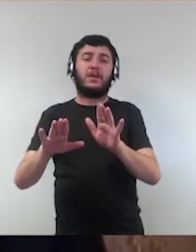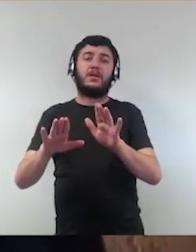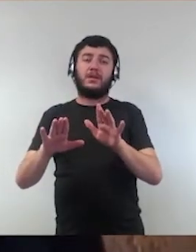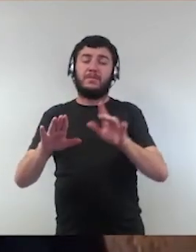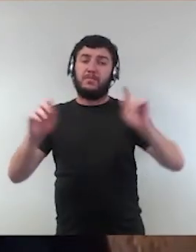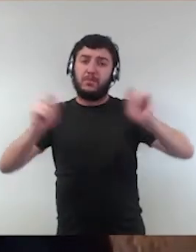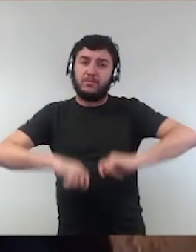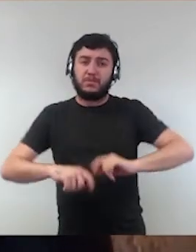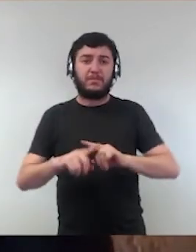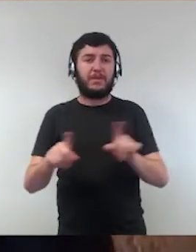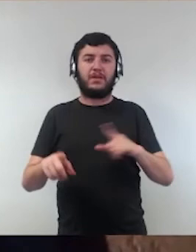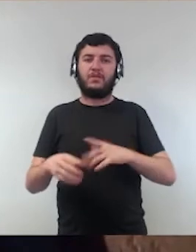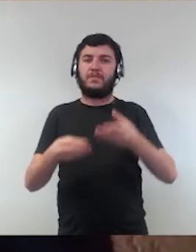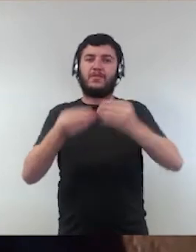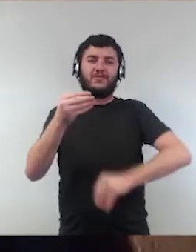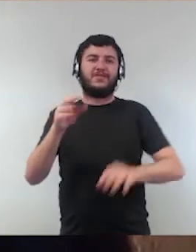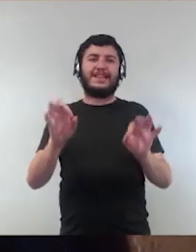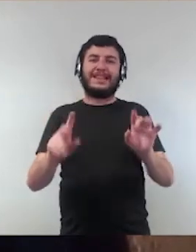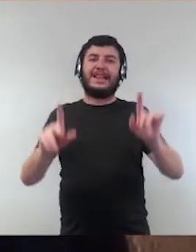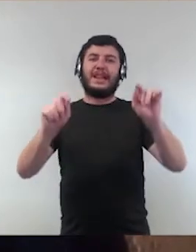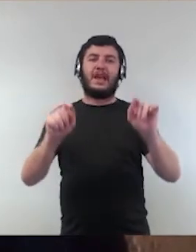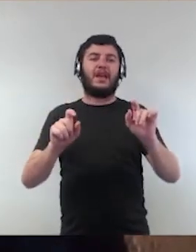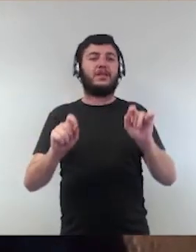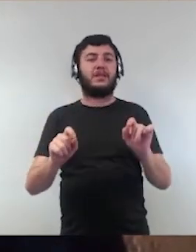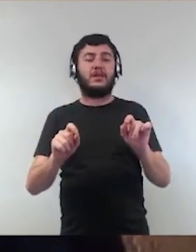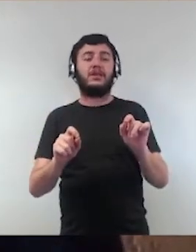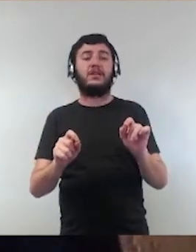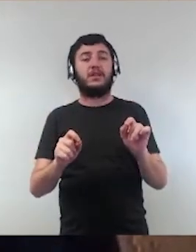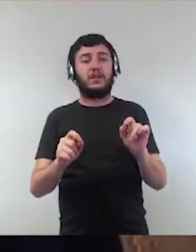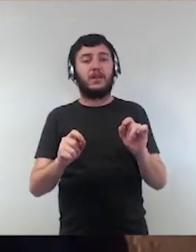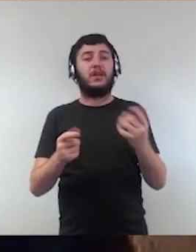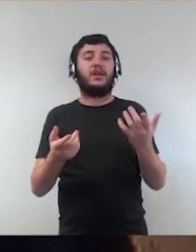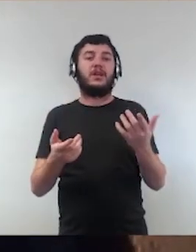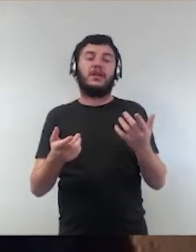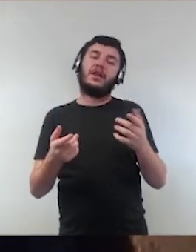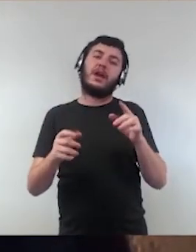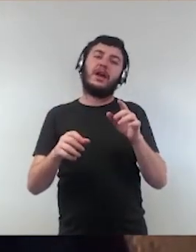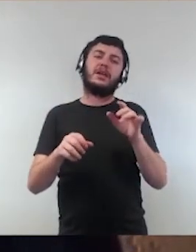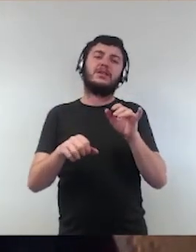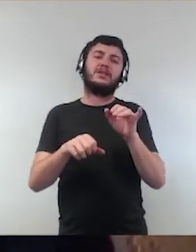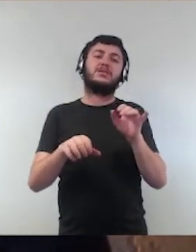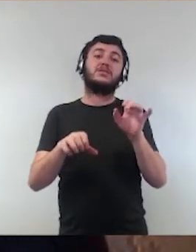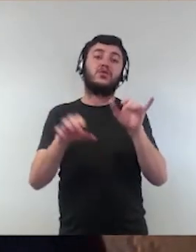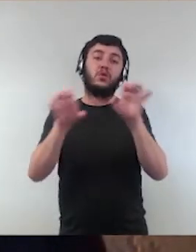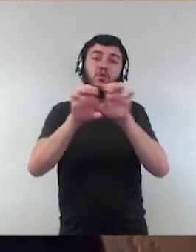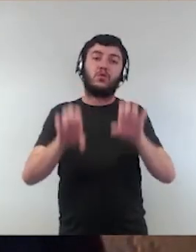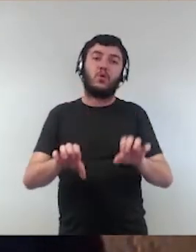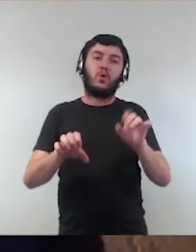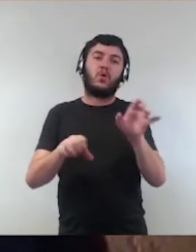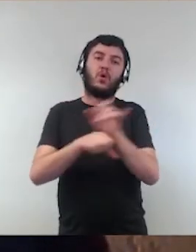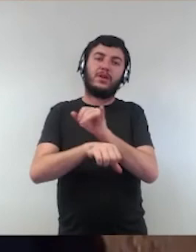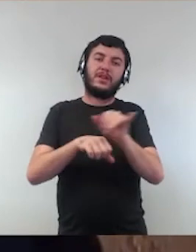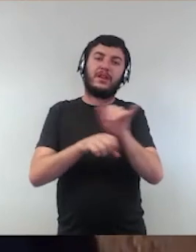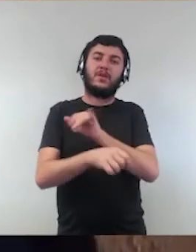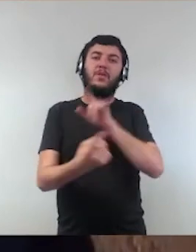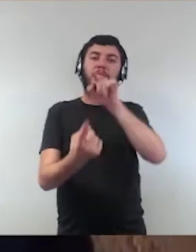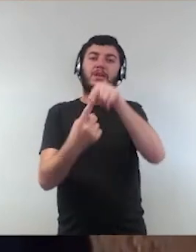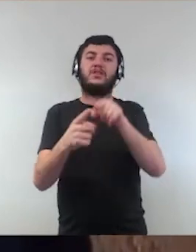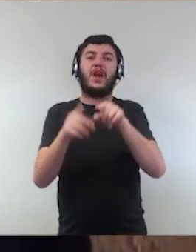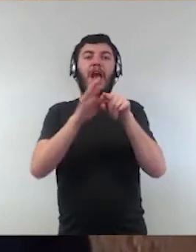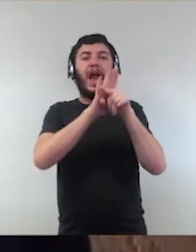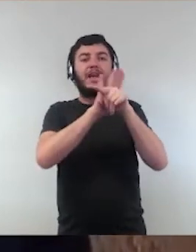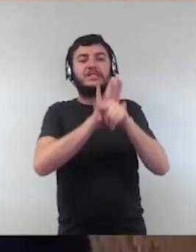não implicaria no mecanismo que rastreasse informações de todos nós. Lembrando que